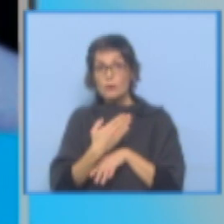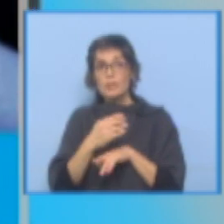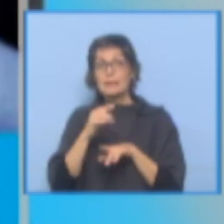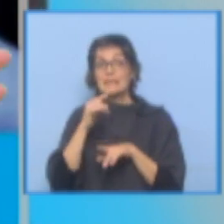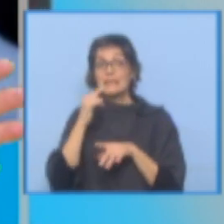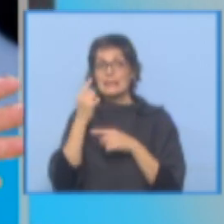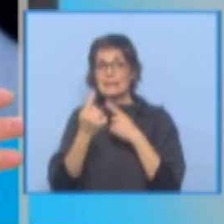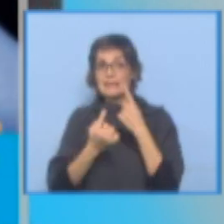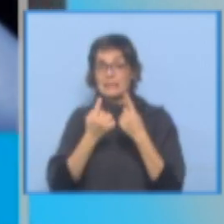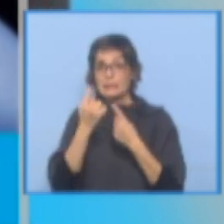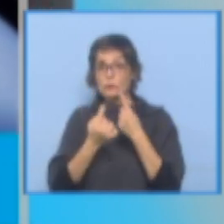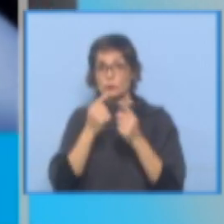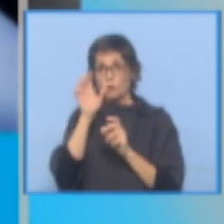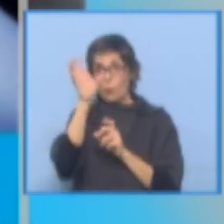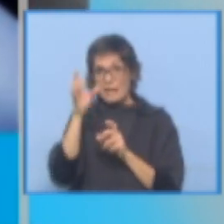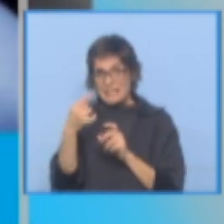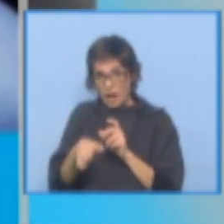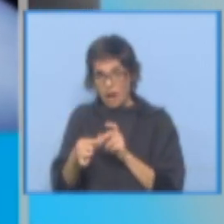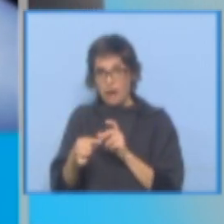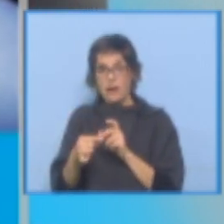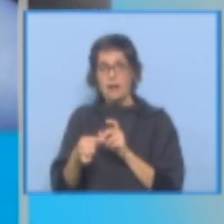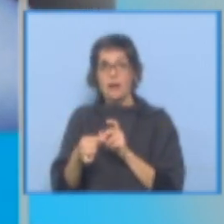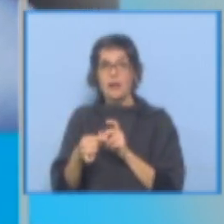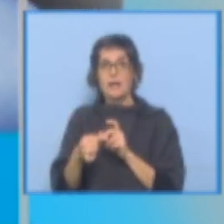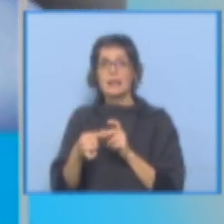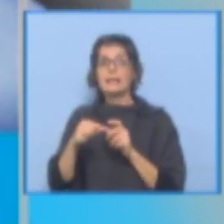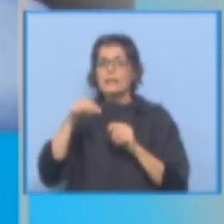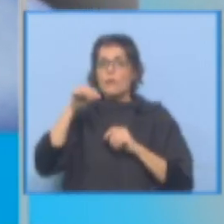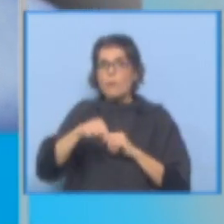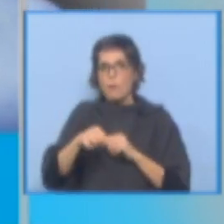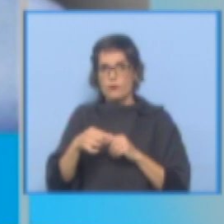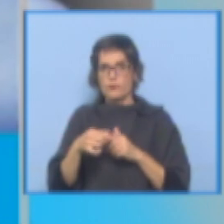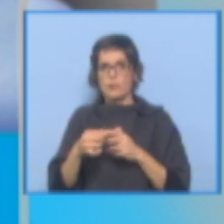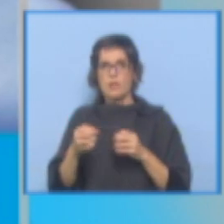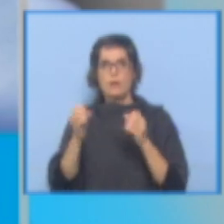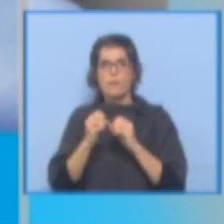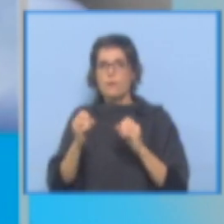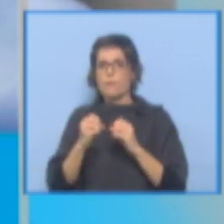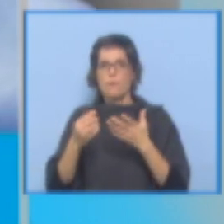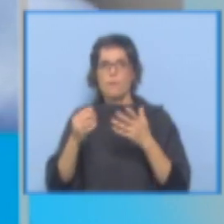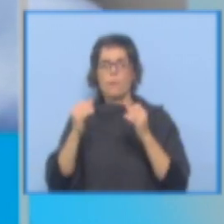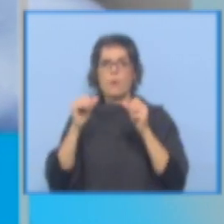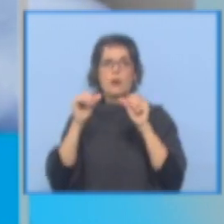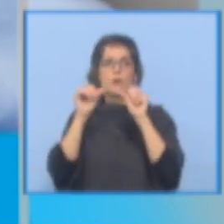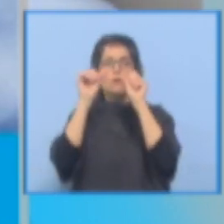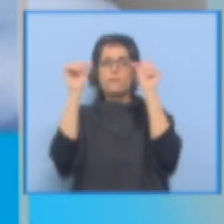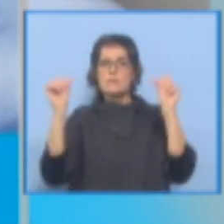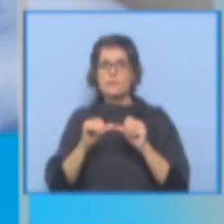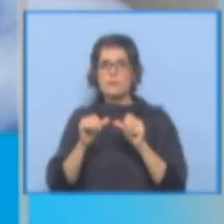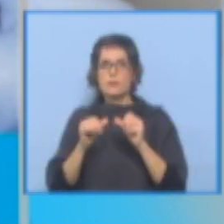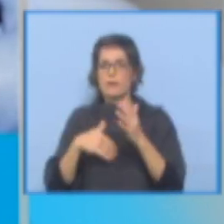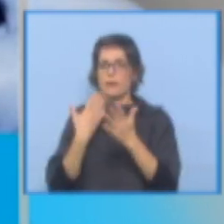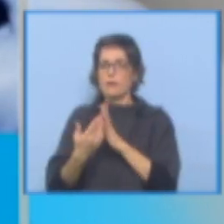27, ali, todos muito sossegadinhos, e que já não têm hoje um sistema que permite a independência dos juízes. E,